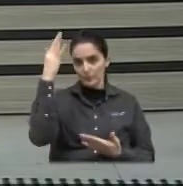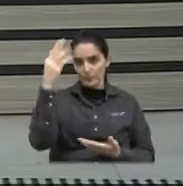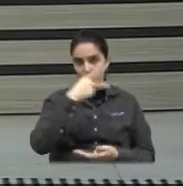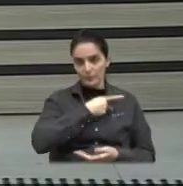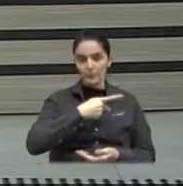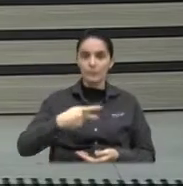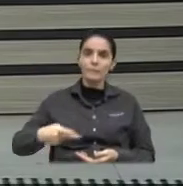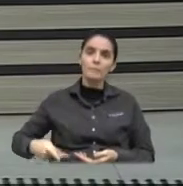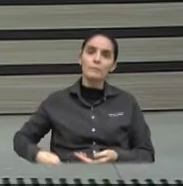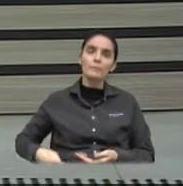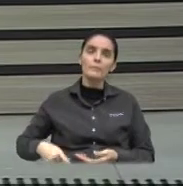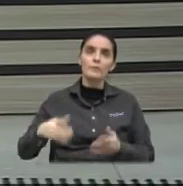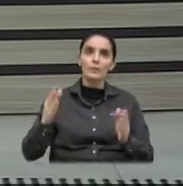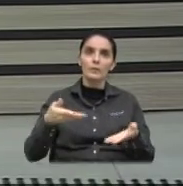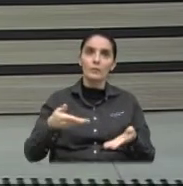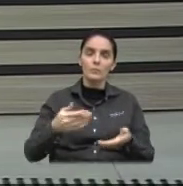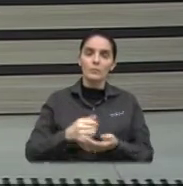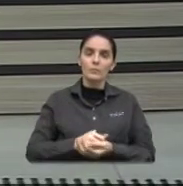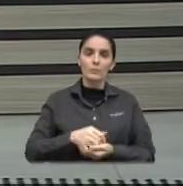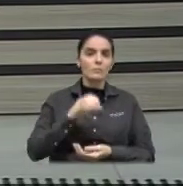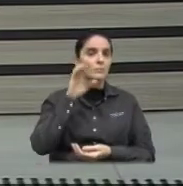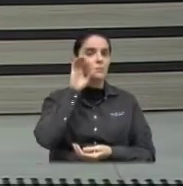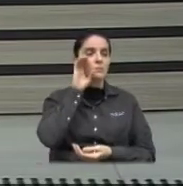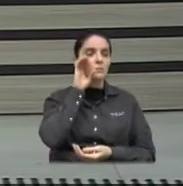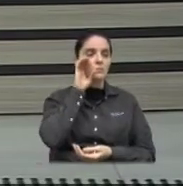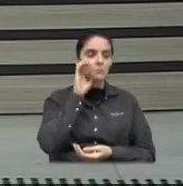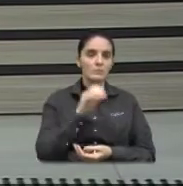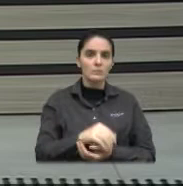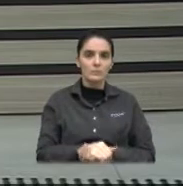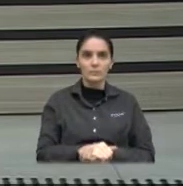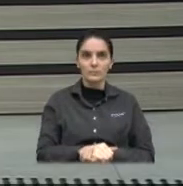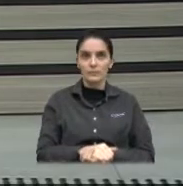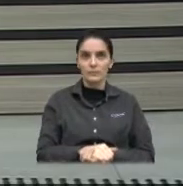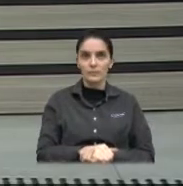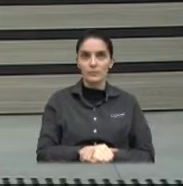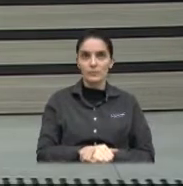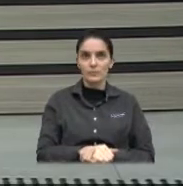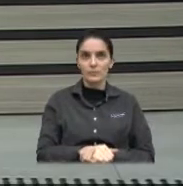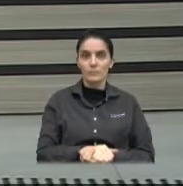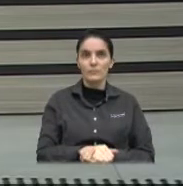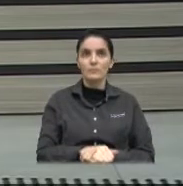com a palavra o vereador a constância disse o presidente